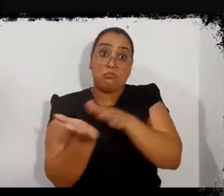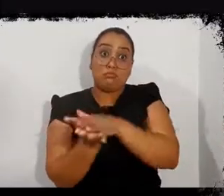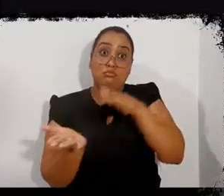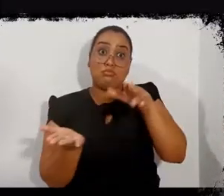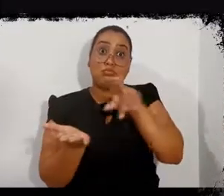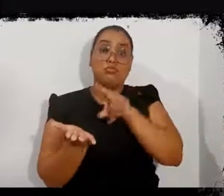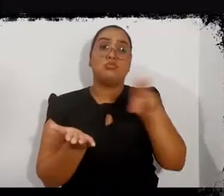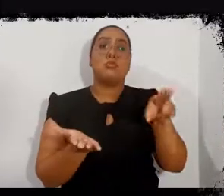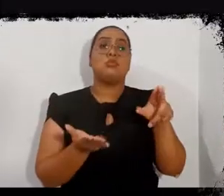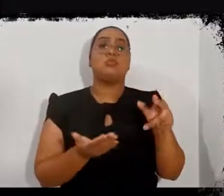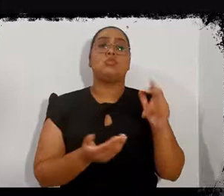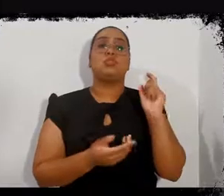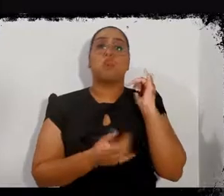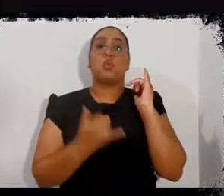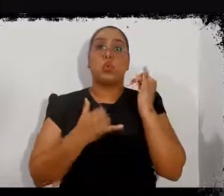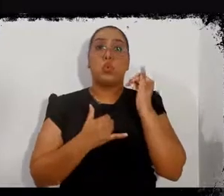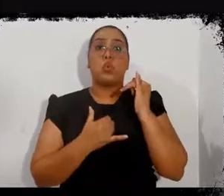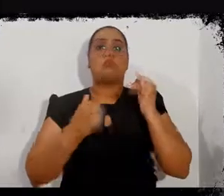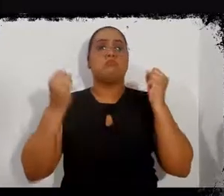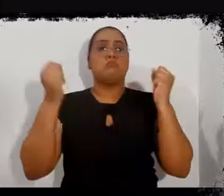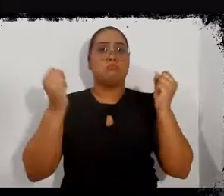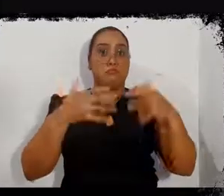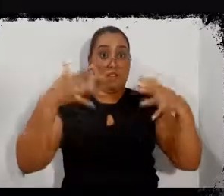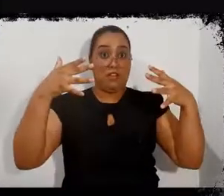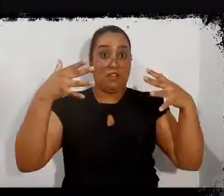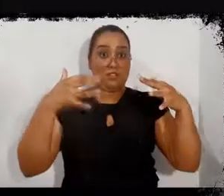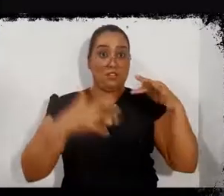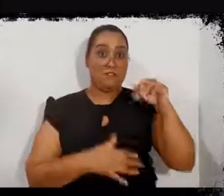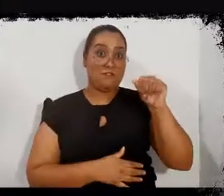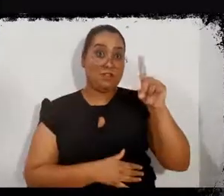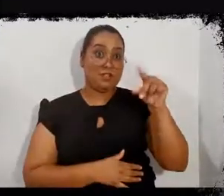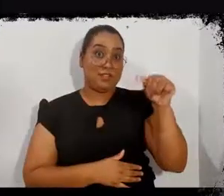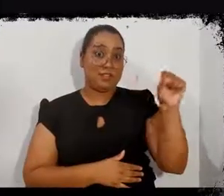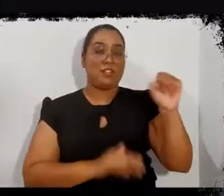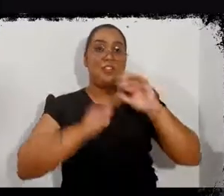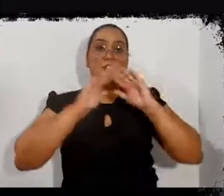Fadas para Crianças e Adultos.